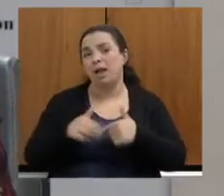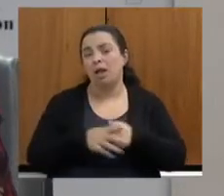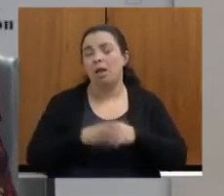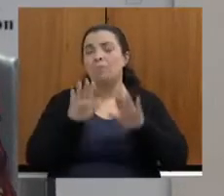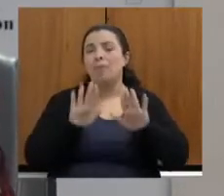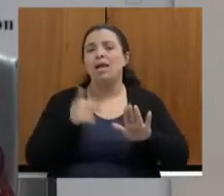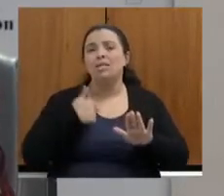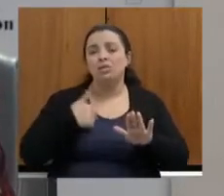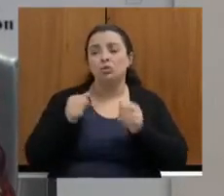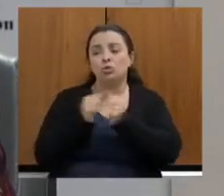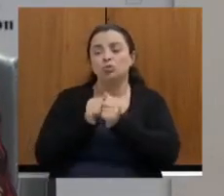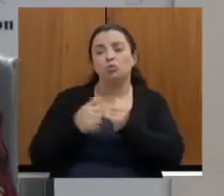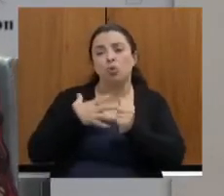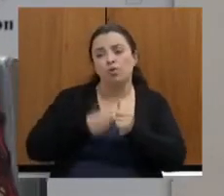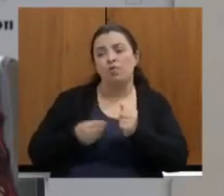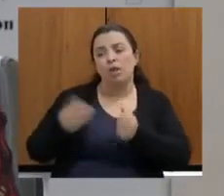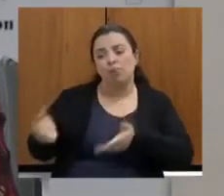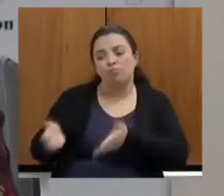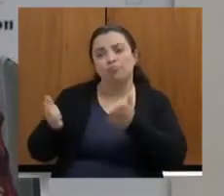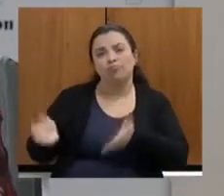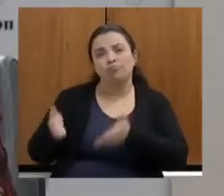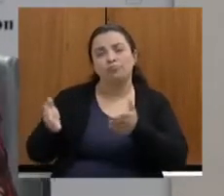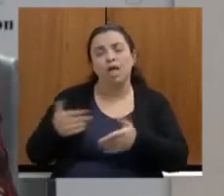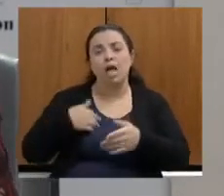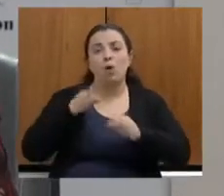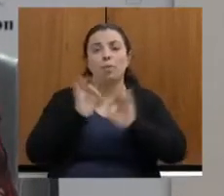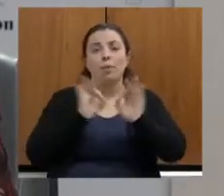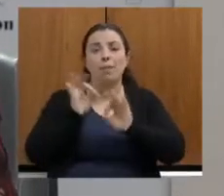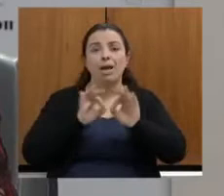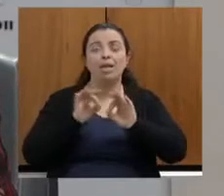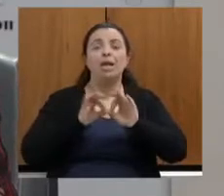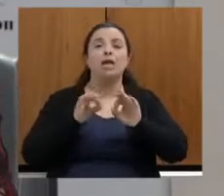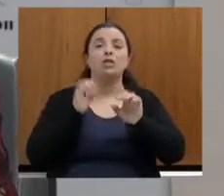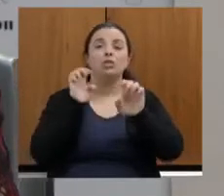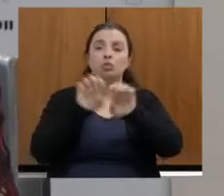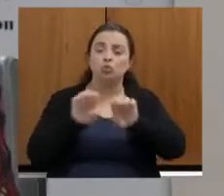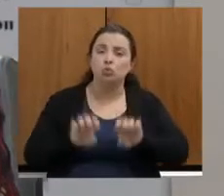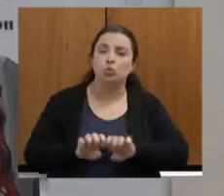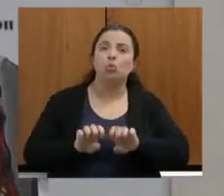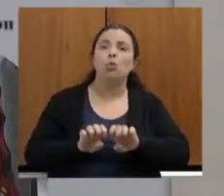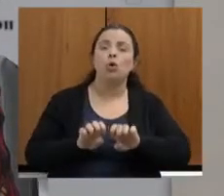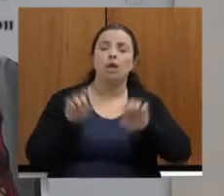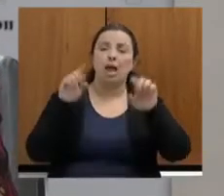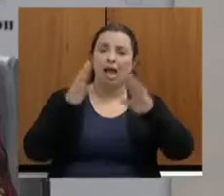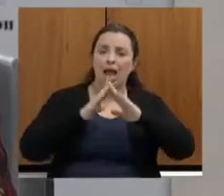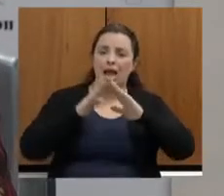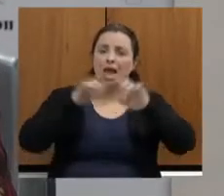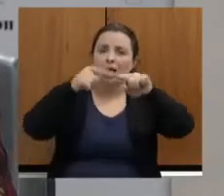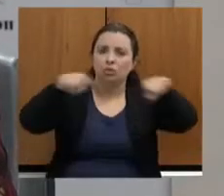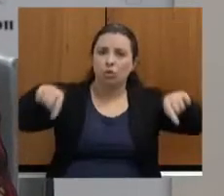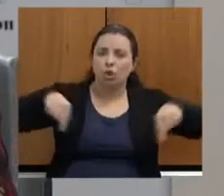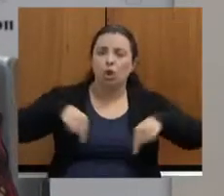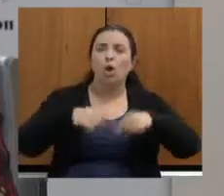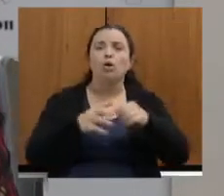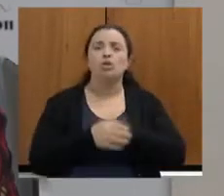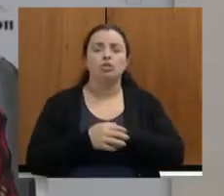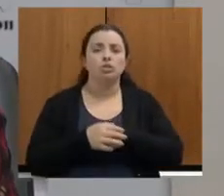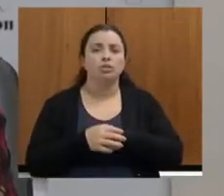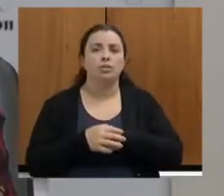preparando estruturando a propriedade para um dia chegar 1500 de leite bate perto já tive até 850